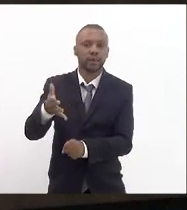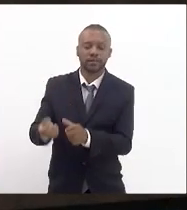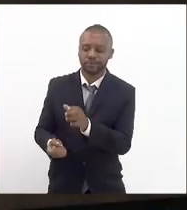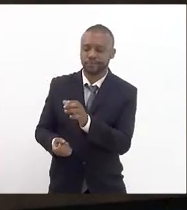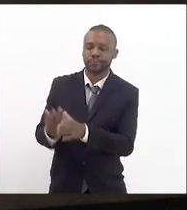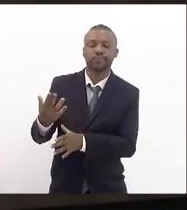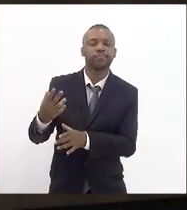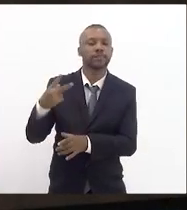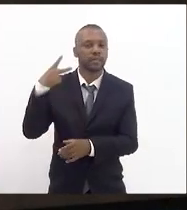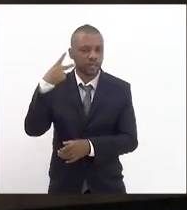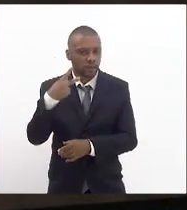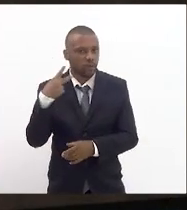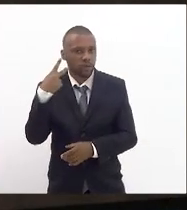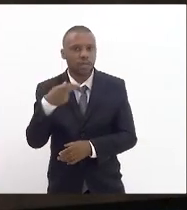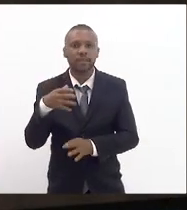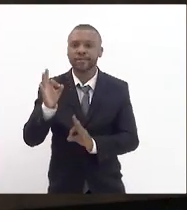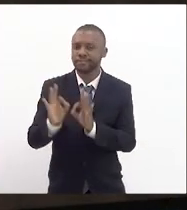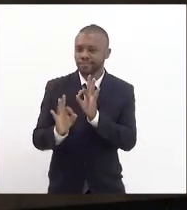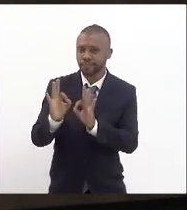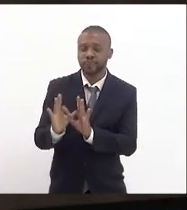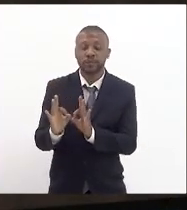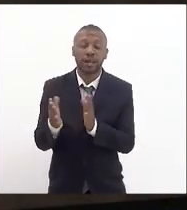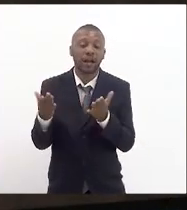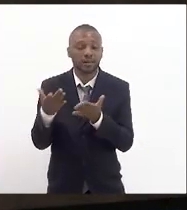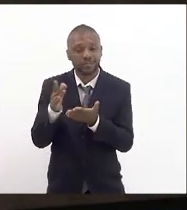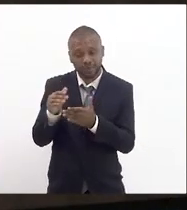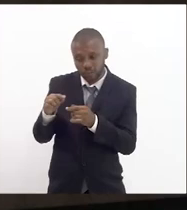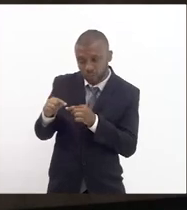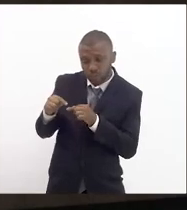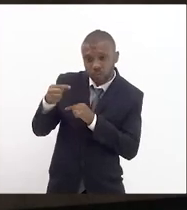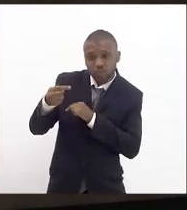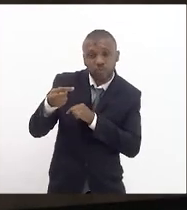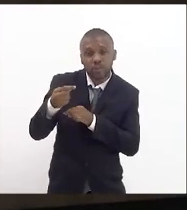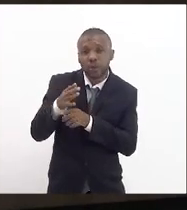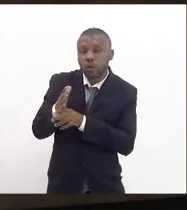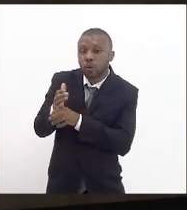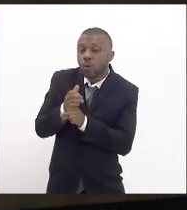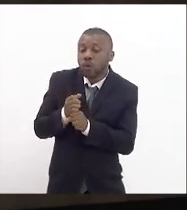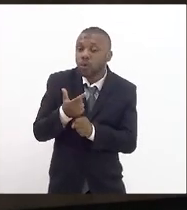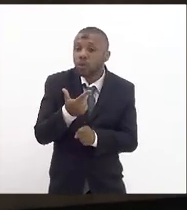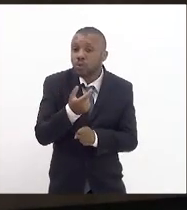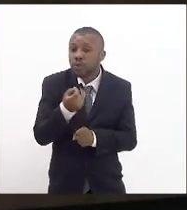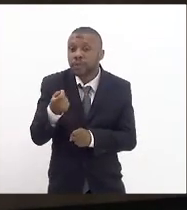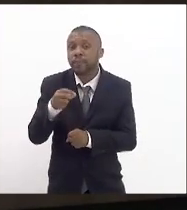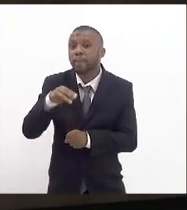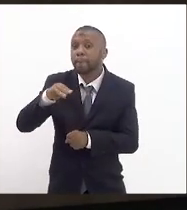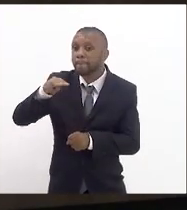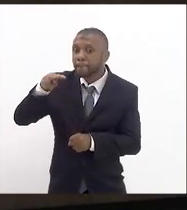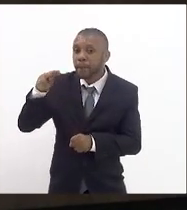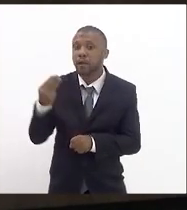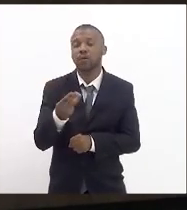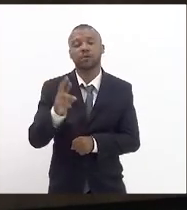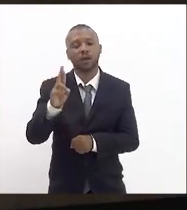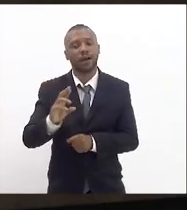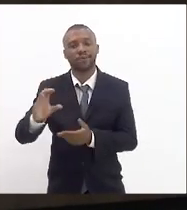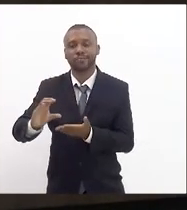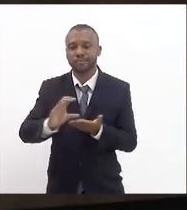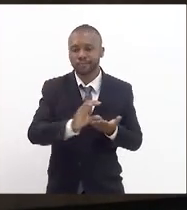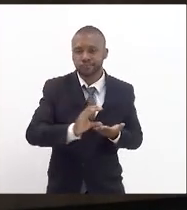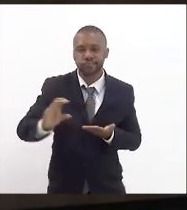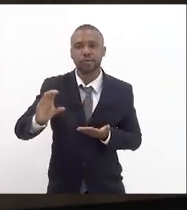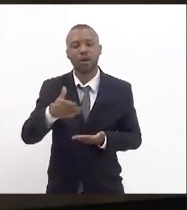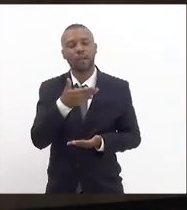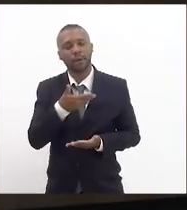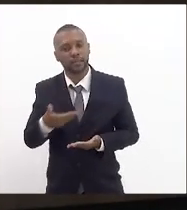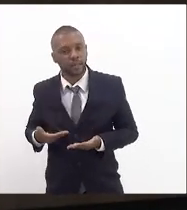dessa política. Vamos chegar a próximo de 200 milhões de reais que foram repassados a uns municípios do Estado do Rio de